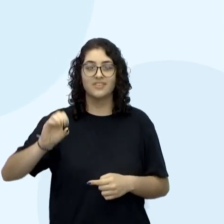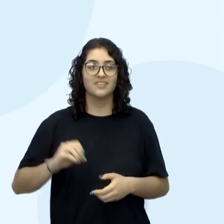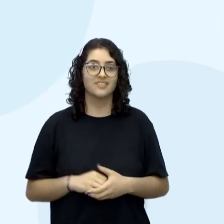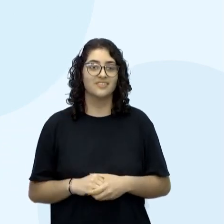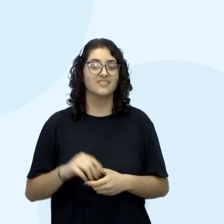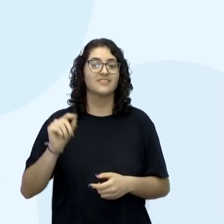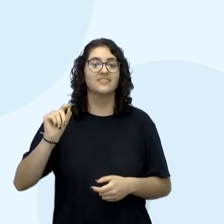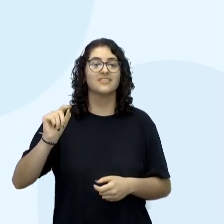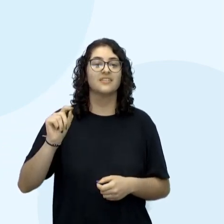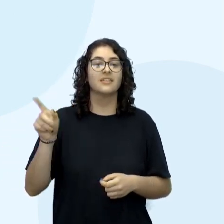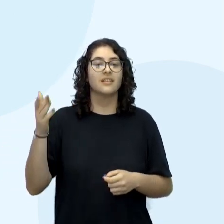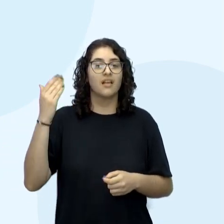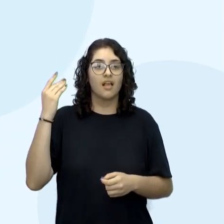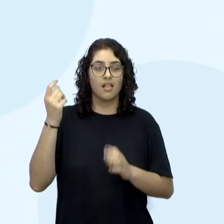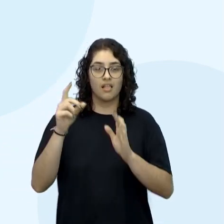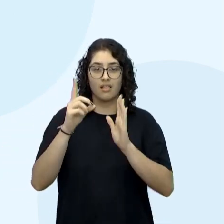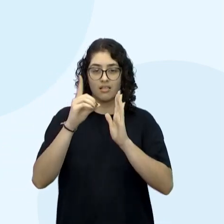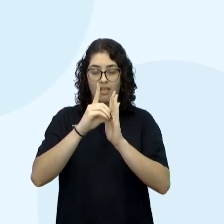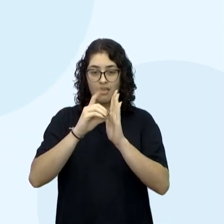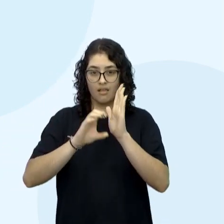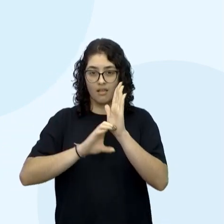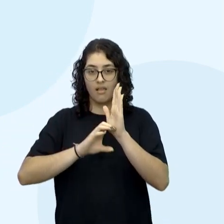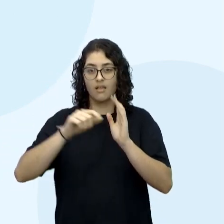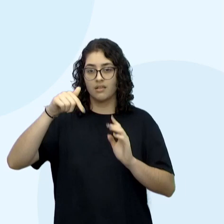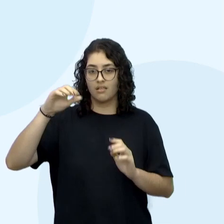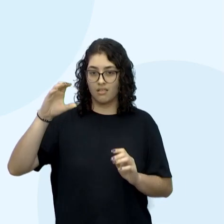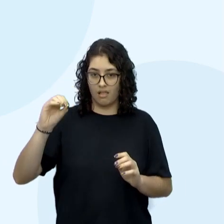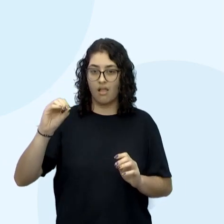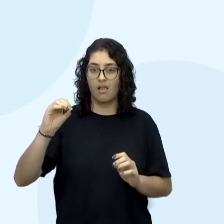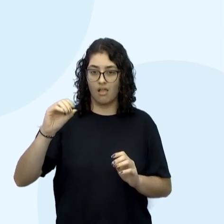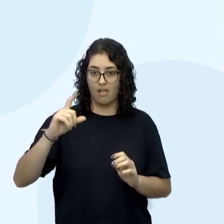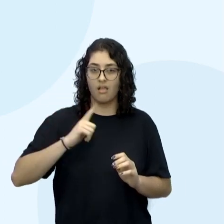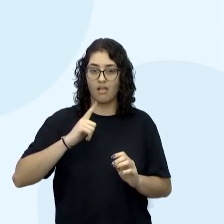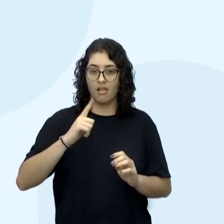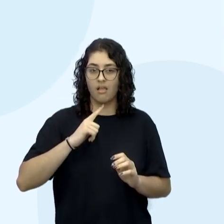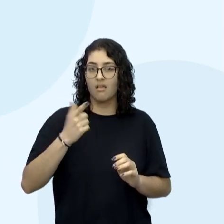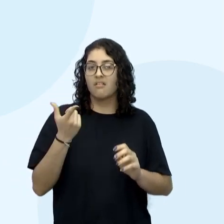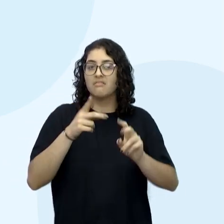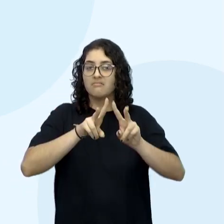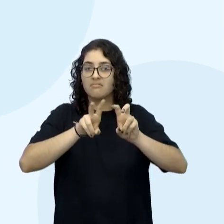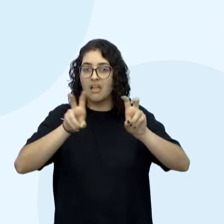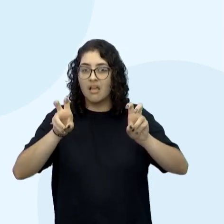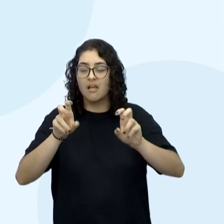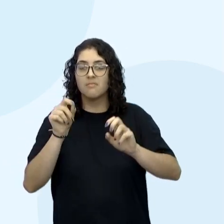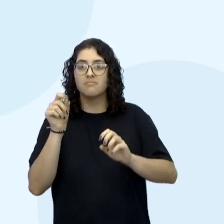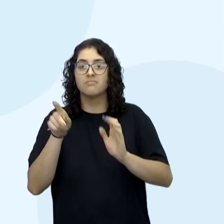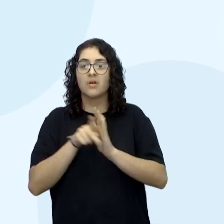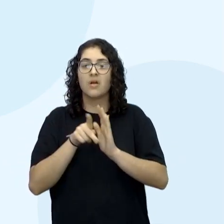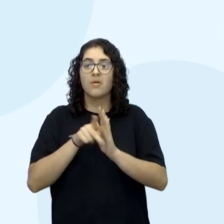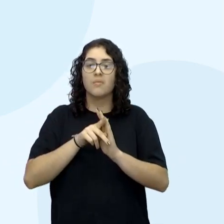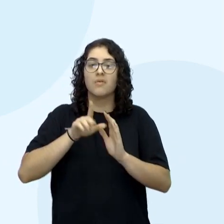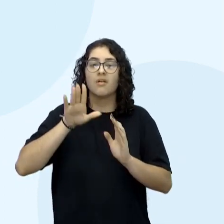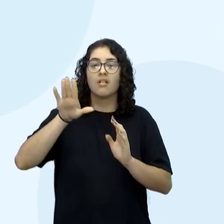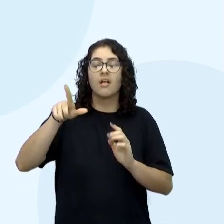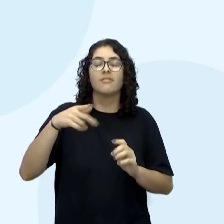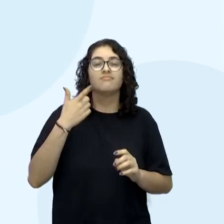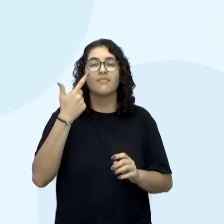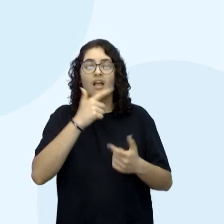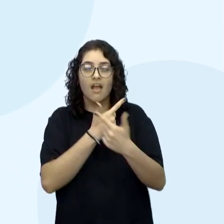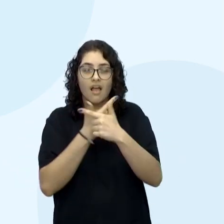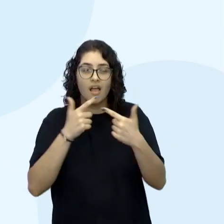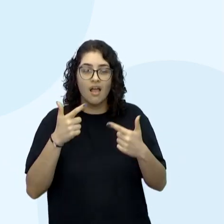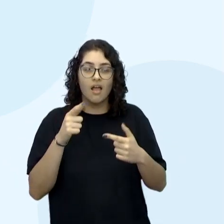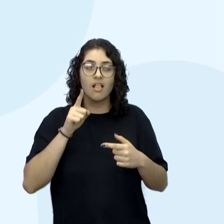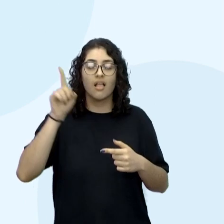Na passagem para a década de 70, despontava no cinema brasileiro uma certa quantidade de títulos influenciados pelas comédias populares italianas dos